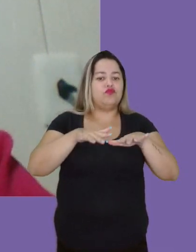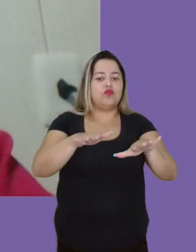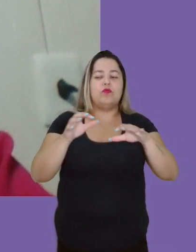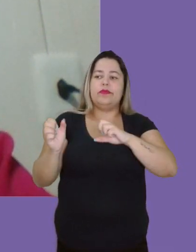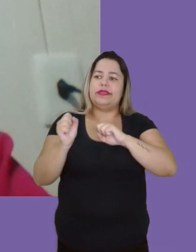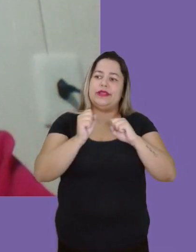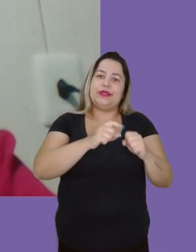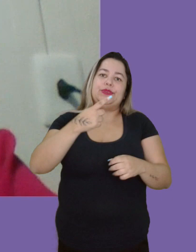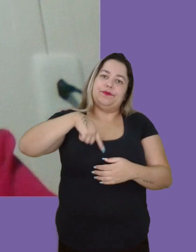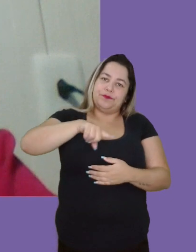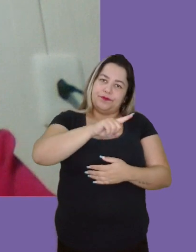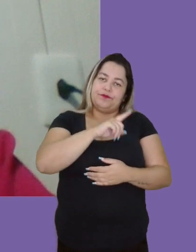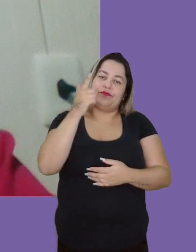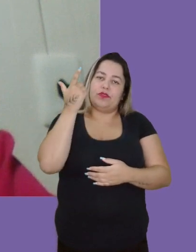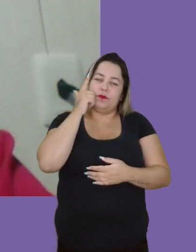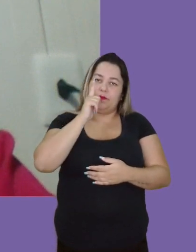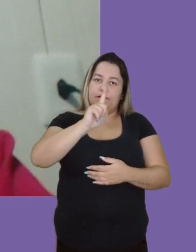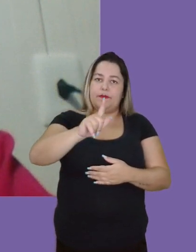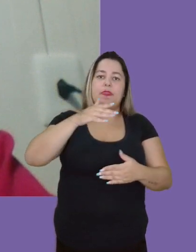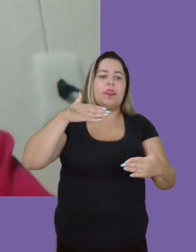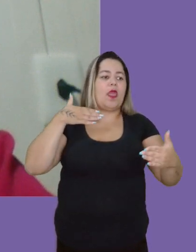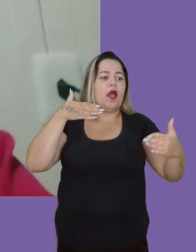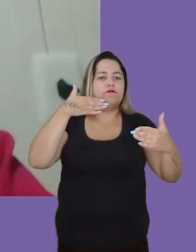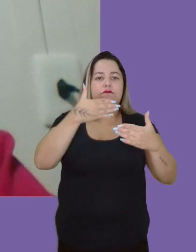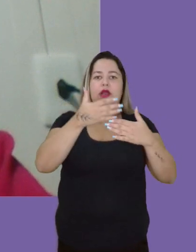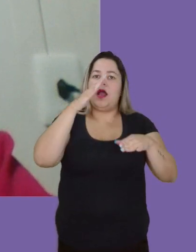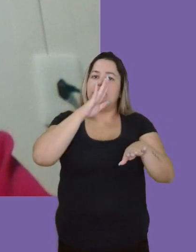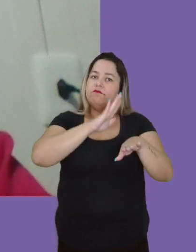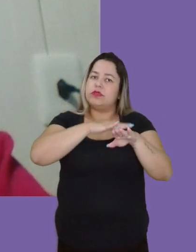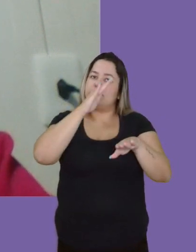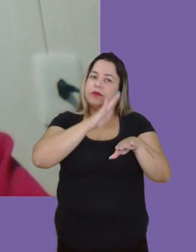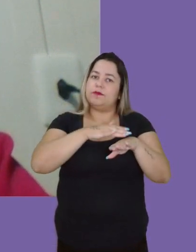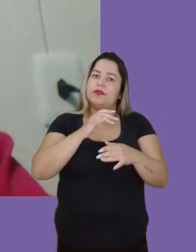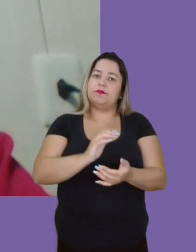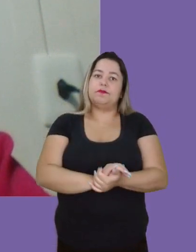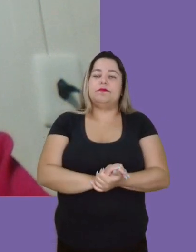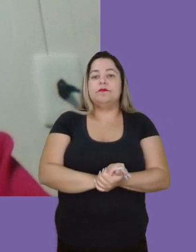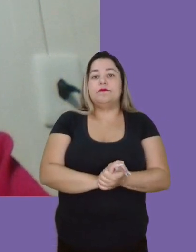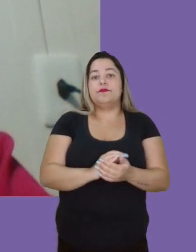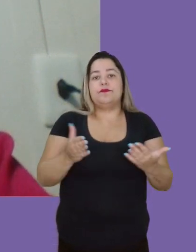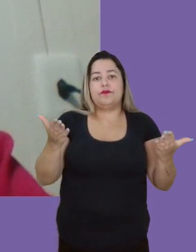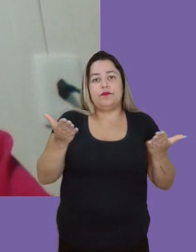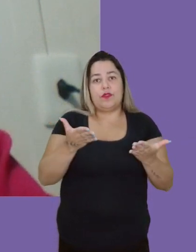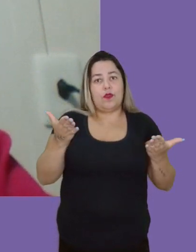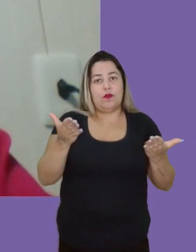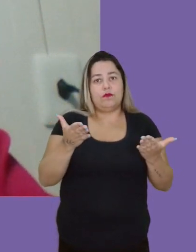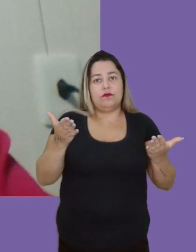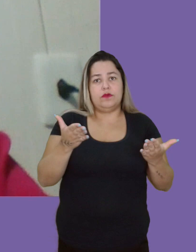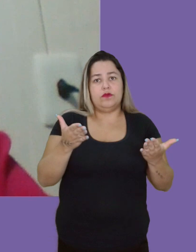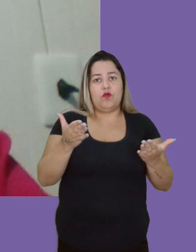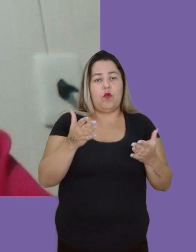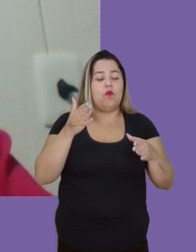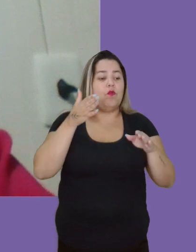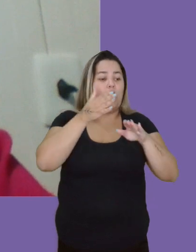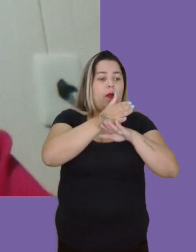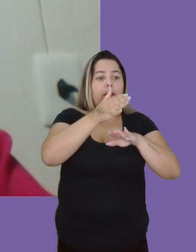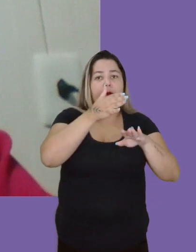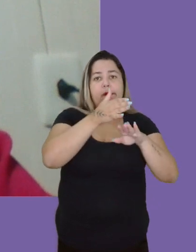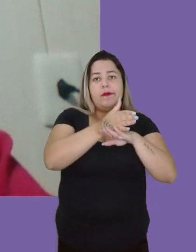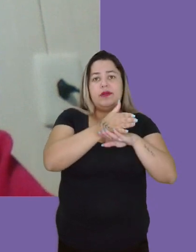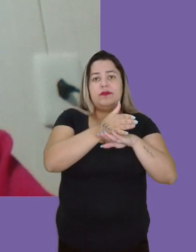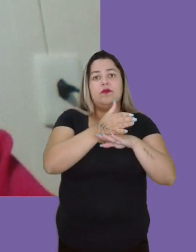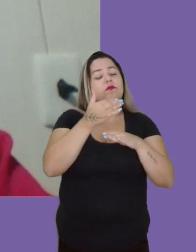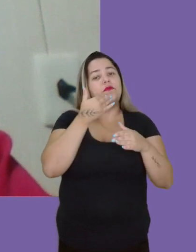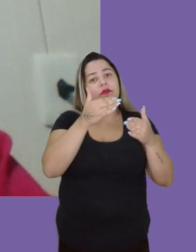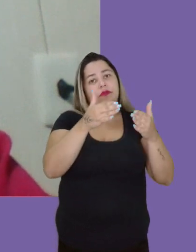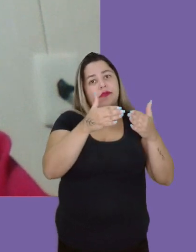gente consiga avançar mais, né? Mesmo porque hoje, quando você vai entrar com um